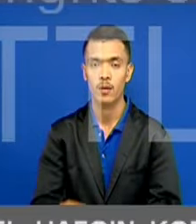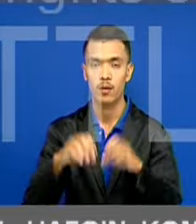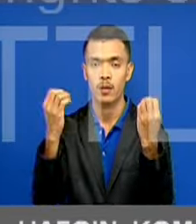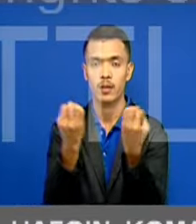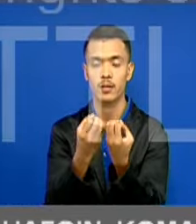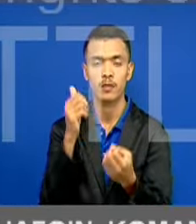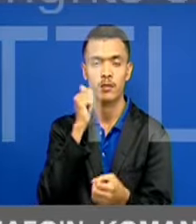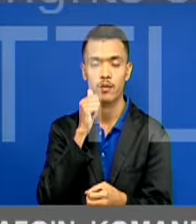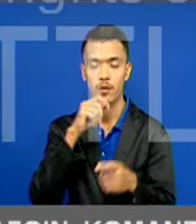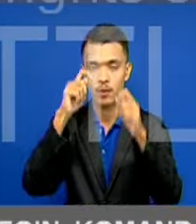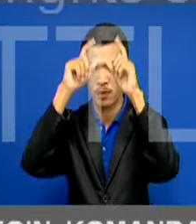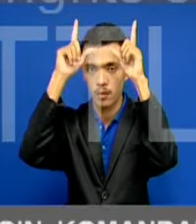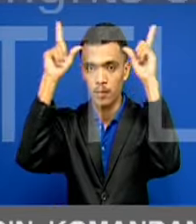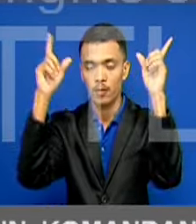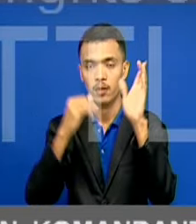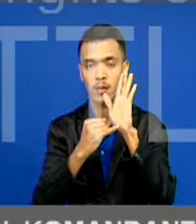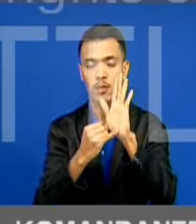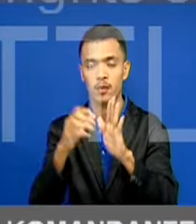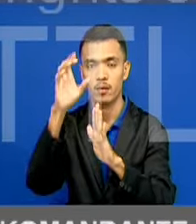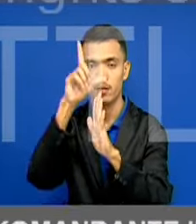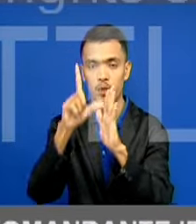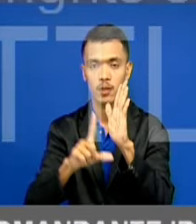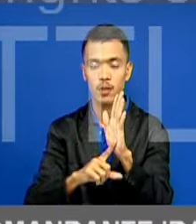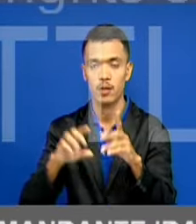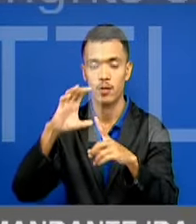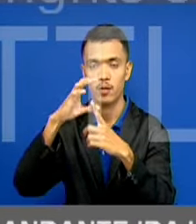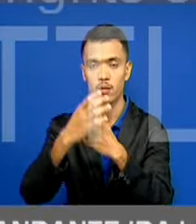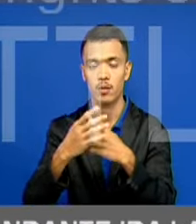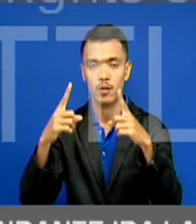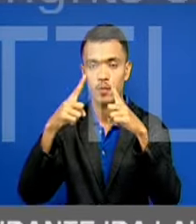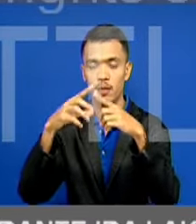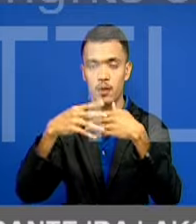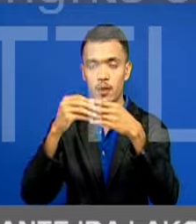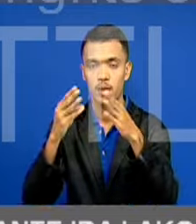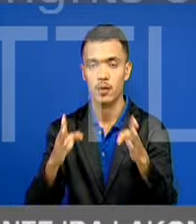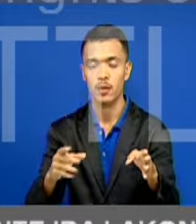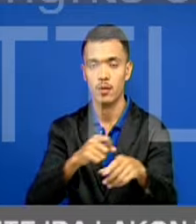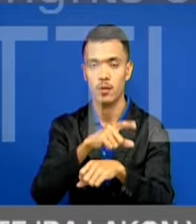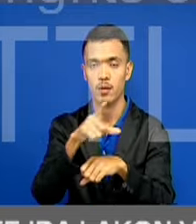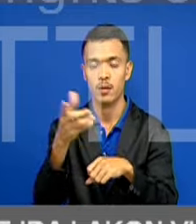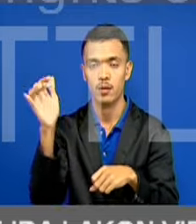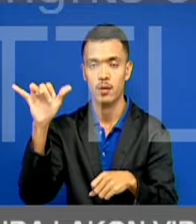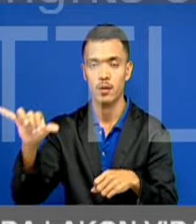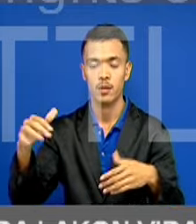Rede Feto Timor-Leste introduz lei no maneira tarabando ba líder local Sira e a município Bobonaro.